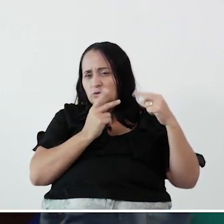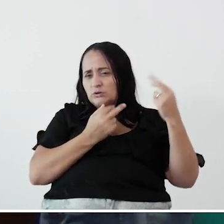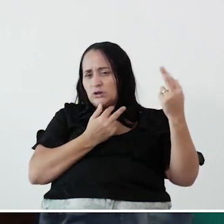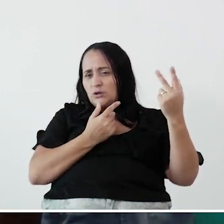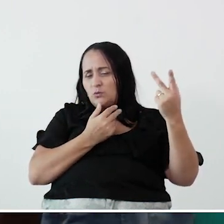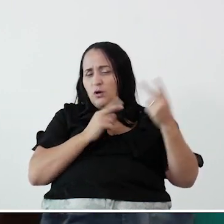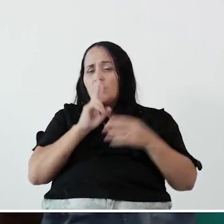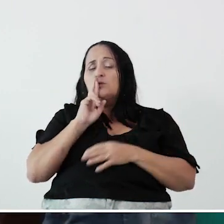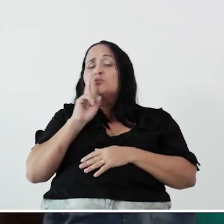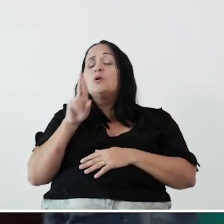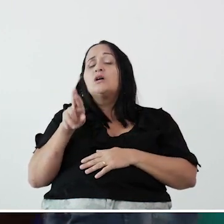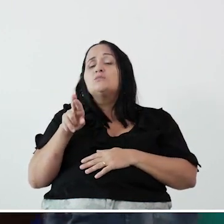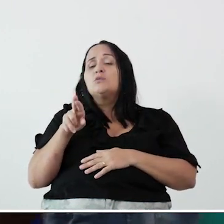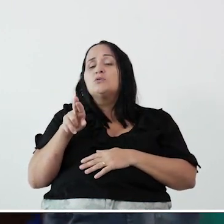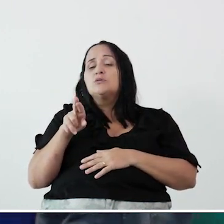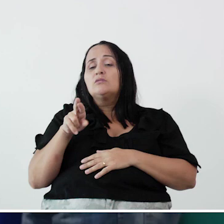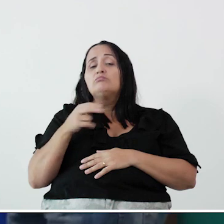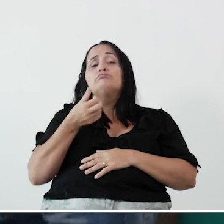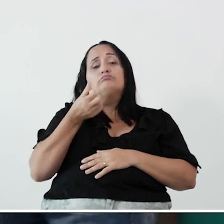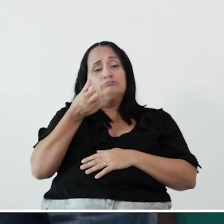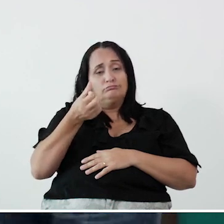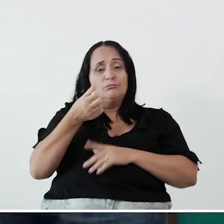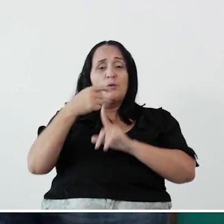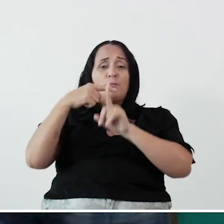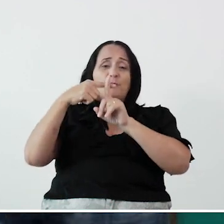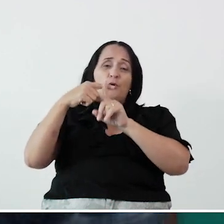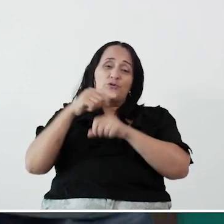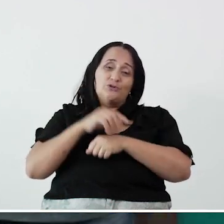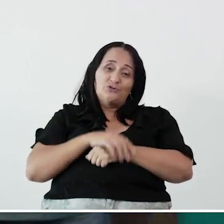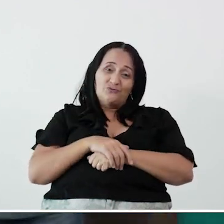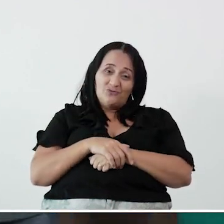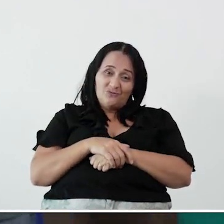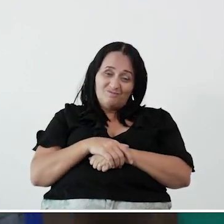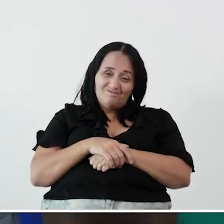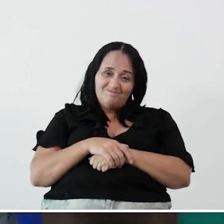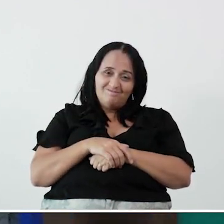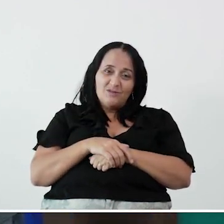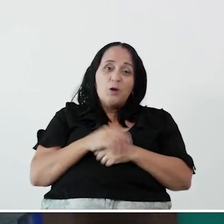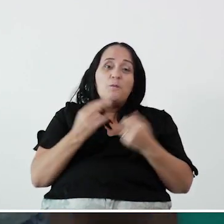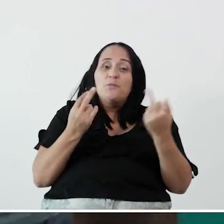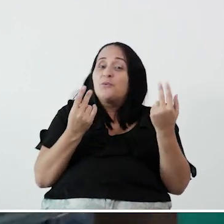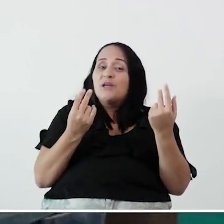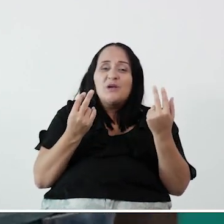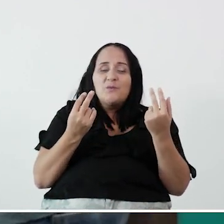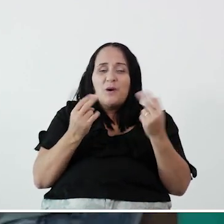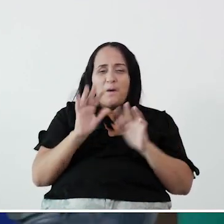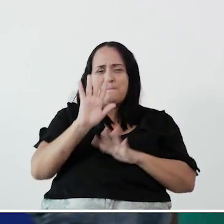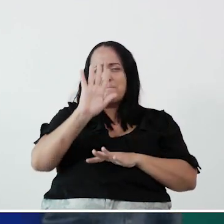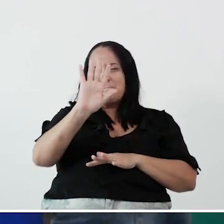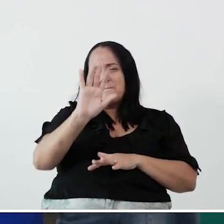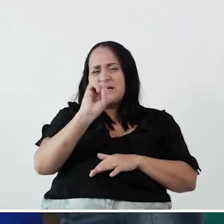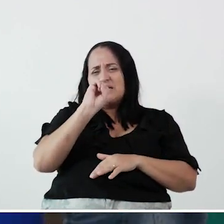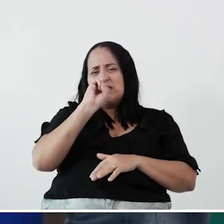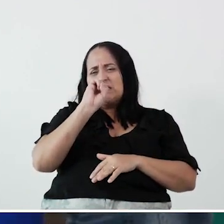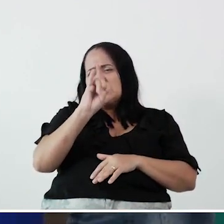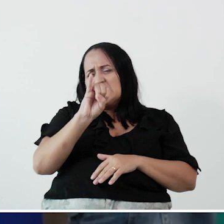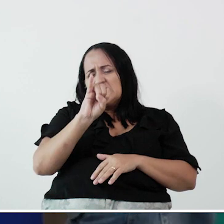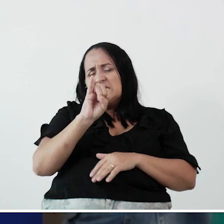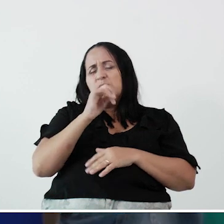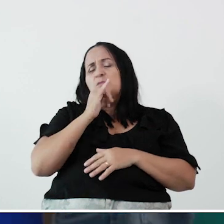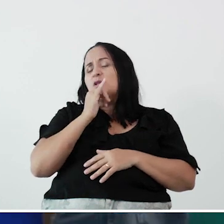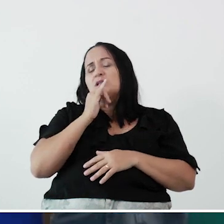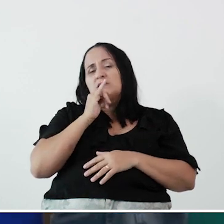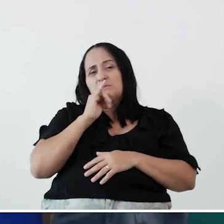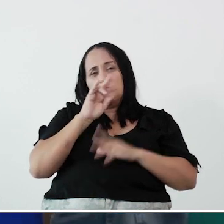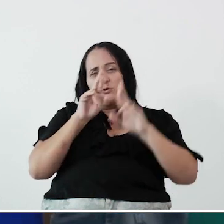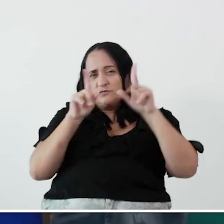iguais, resultado positivo. E se os sinais fossem diferentes? Se eu tivesse, por